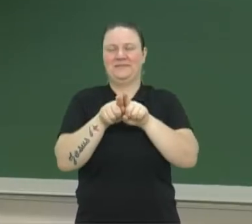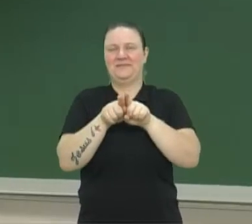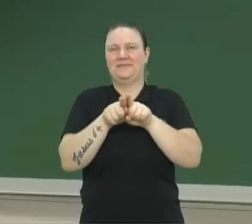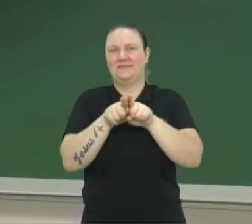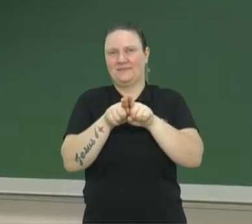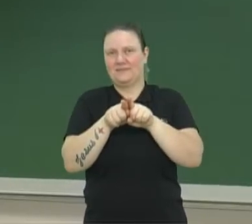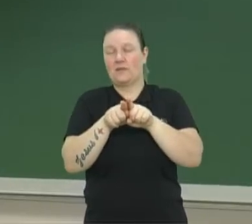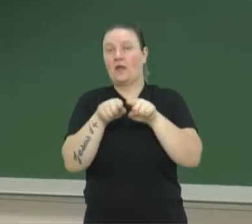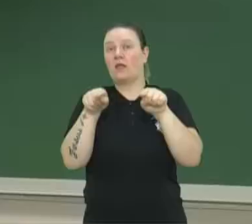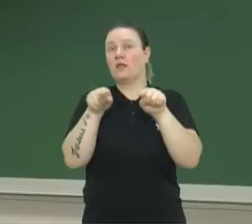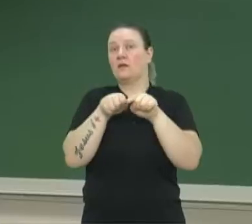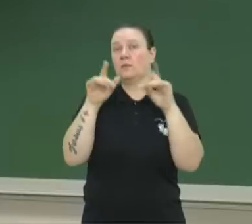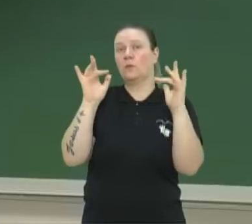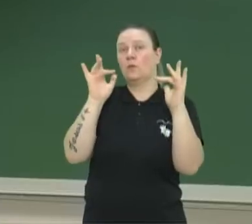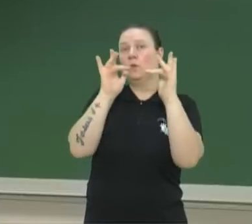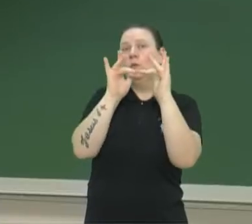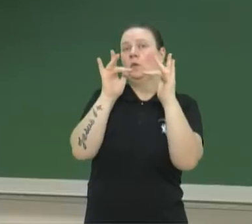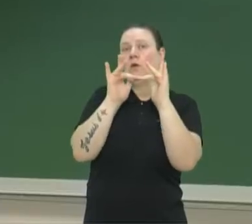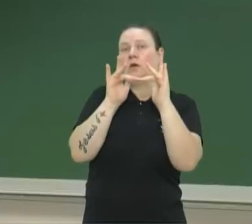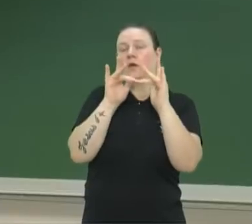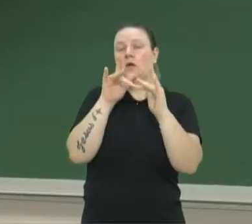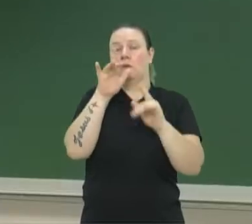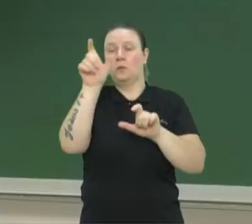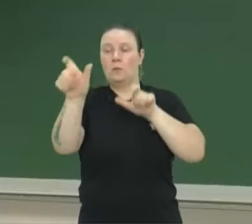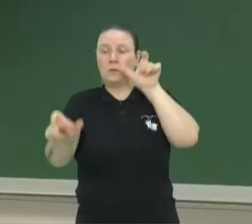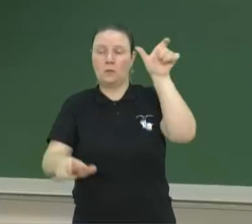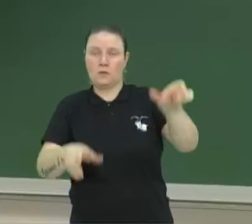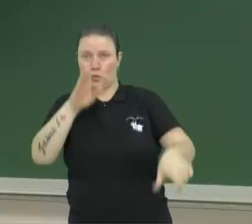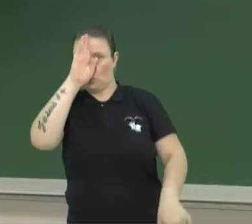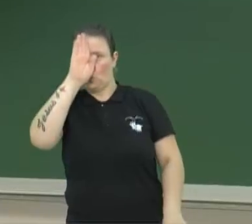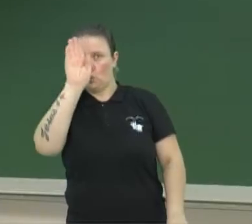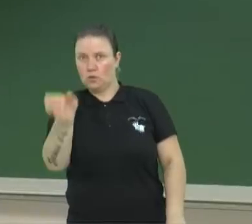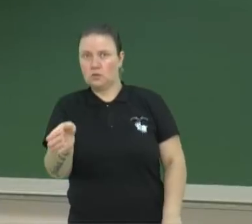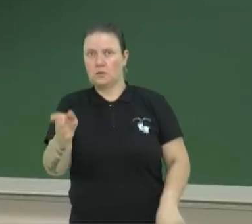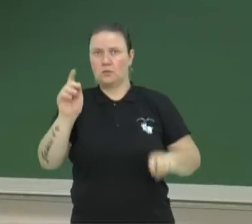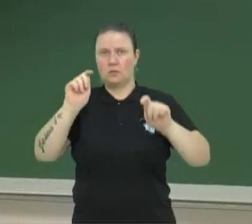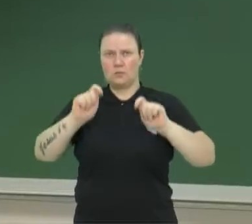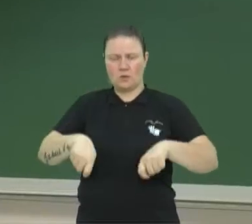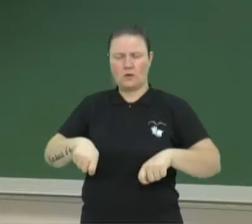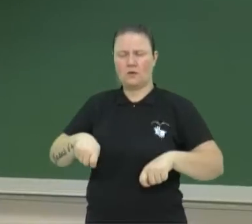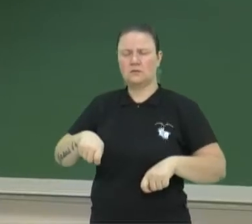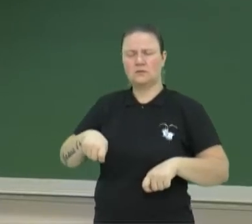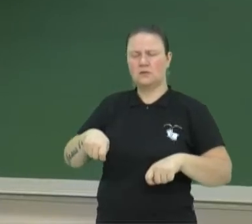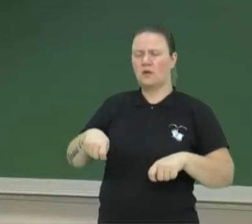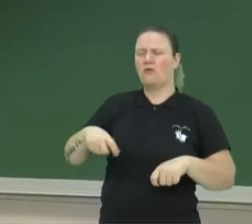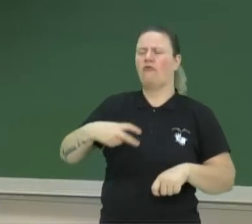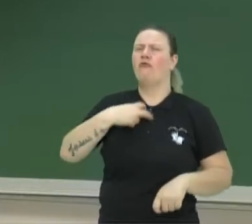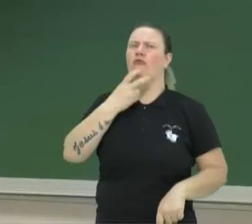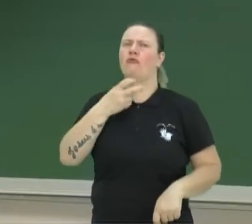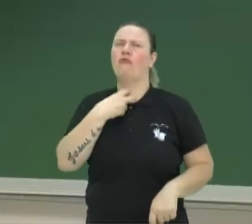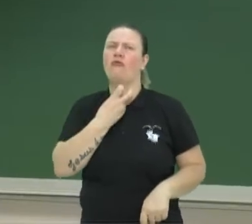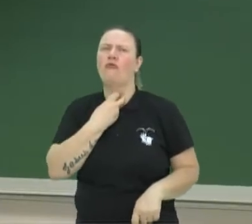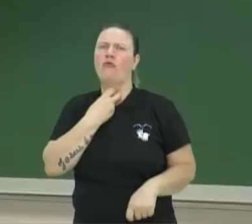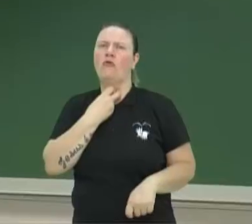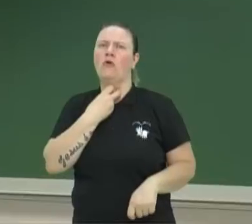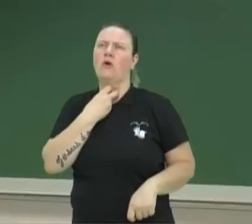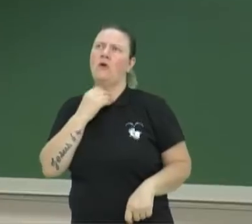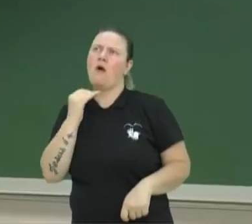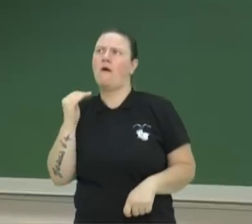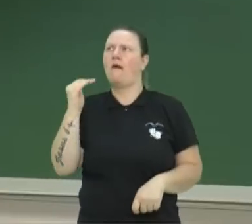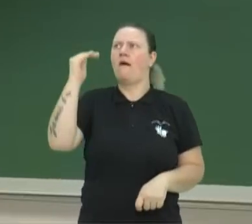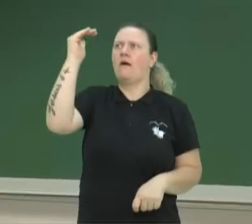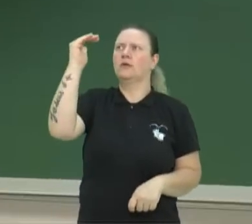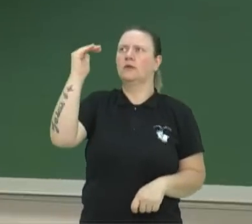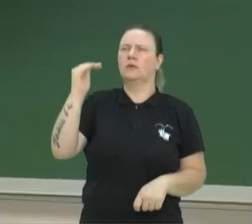Como o contato entre falantes é direto, usa e abusa de entonação, certo? Altura